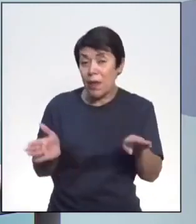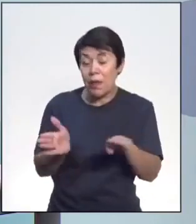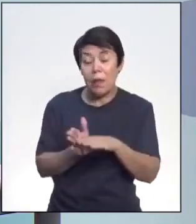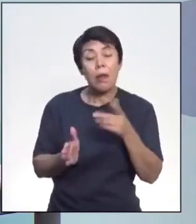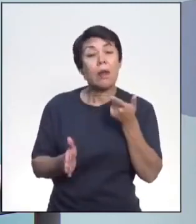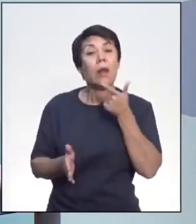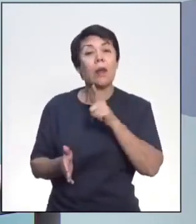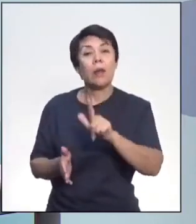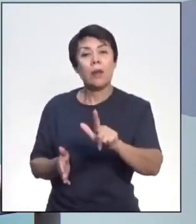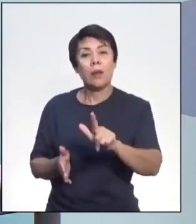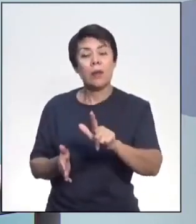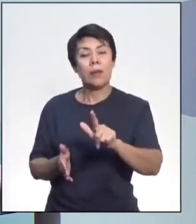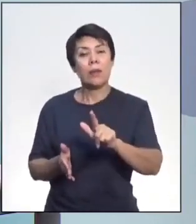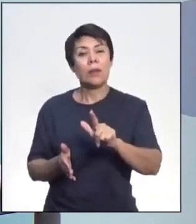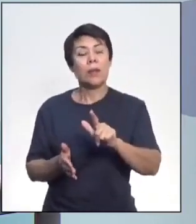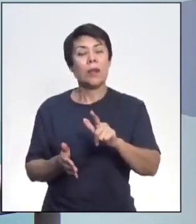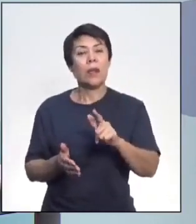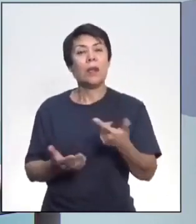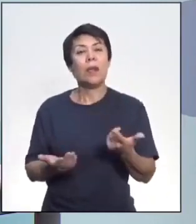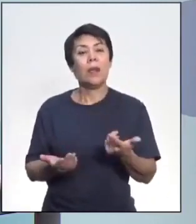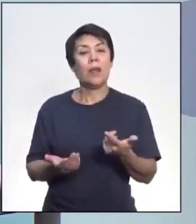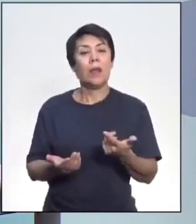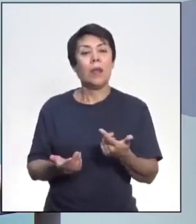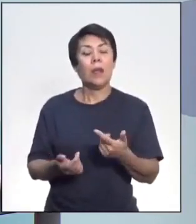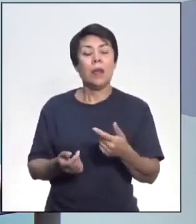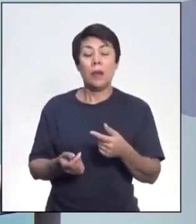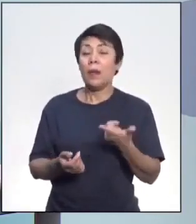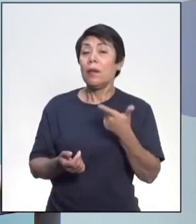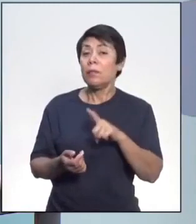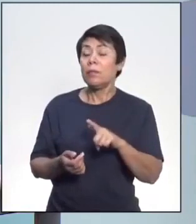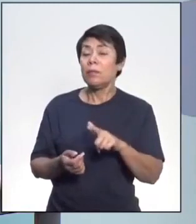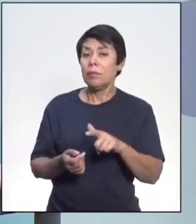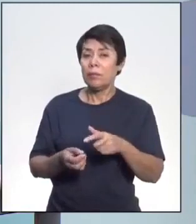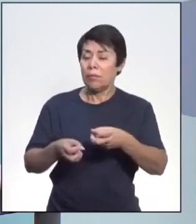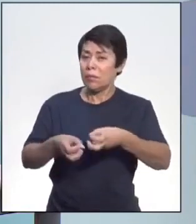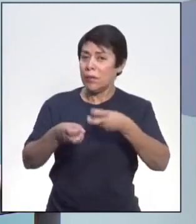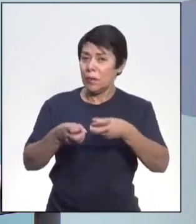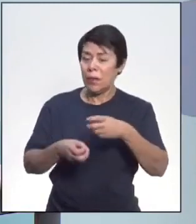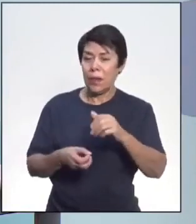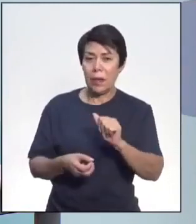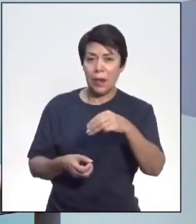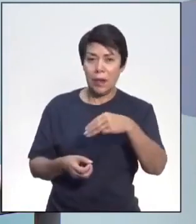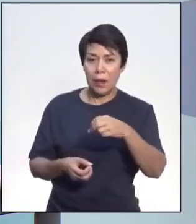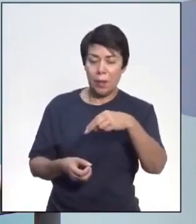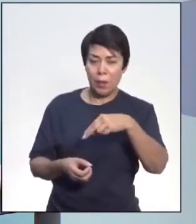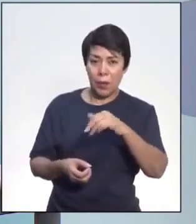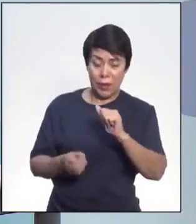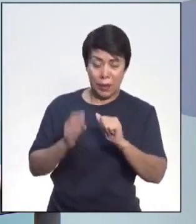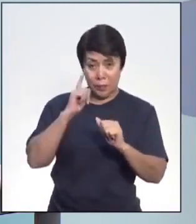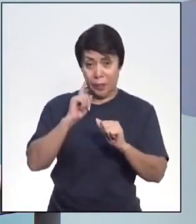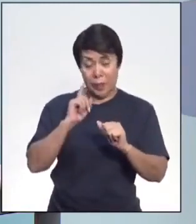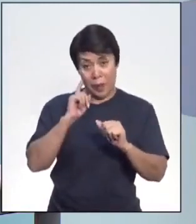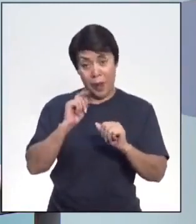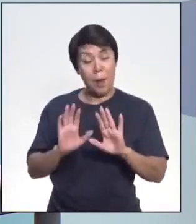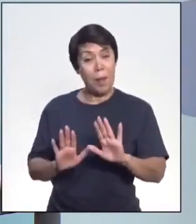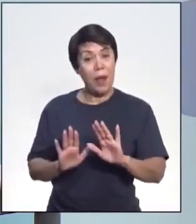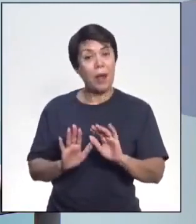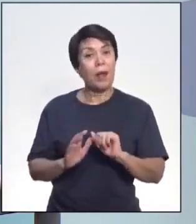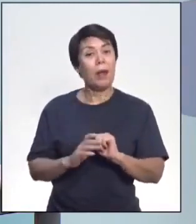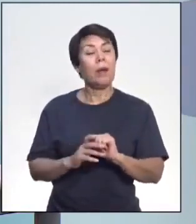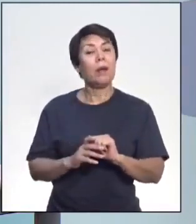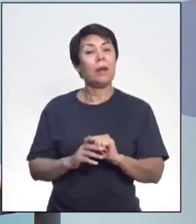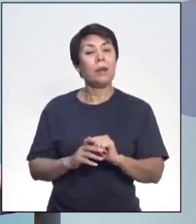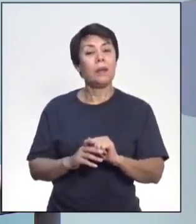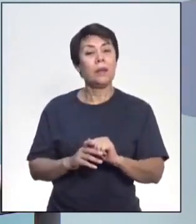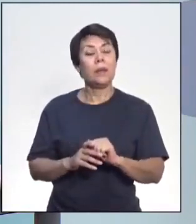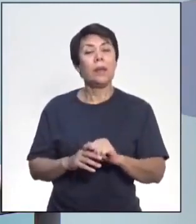né, a uma quantidade que ele conseguiria extrair a amônia. Só que acontecia, essa quantidade de amônia, ele gastava